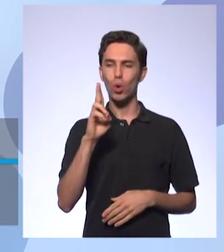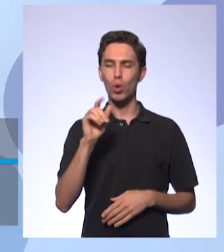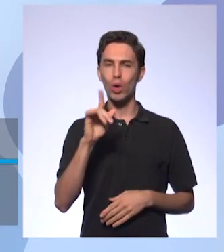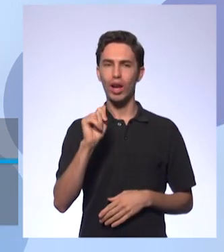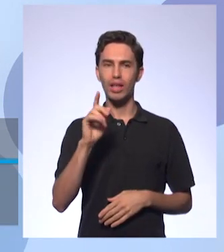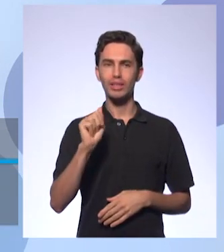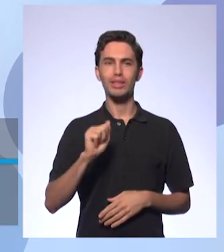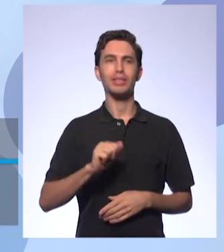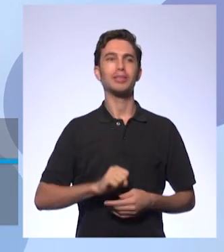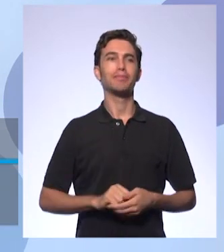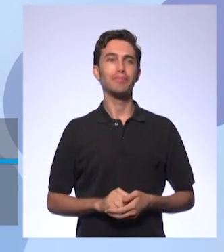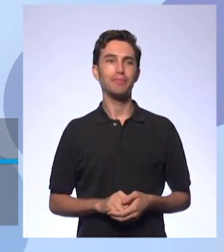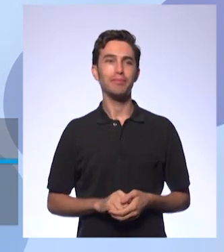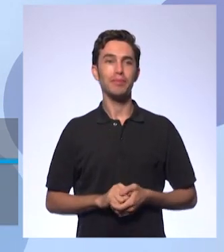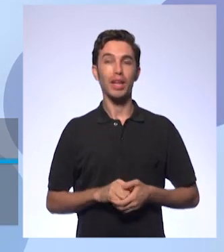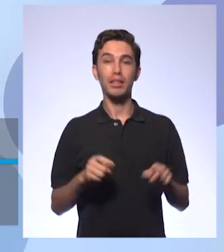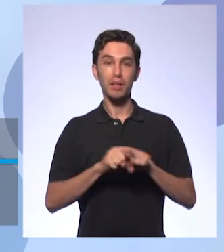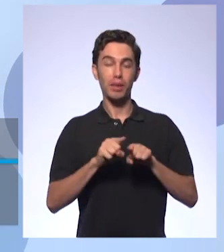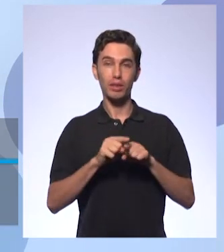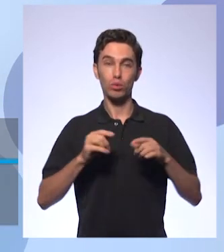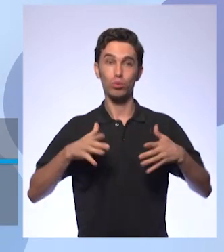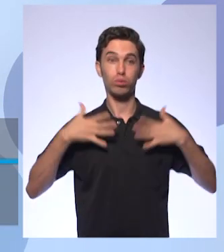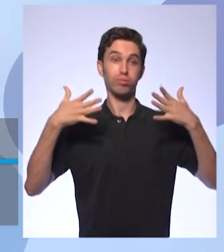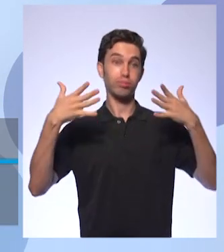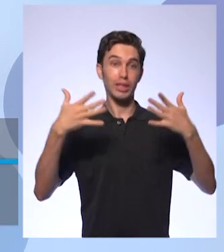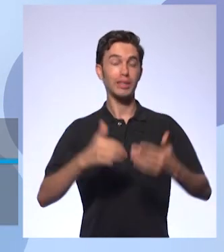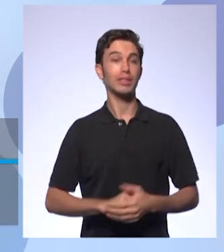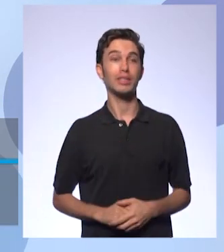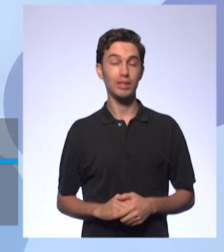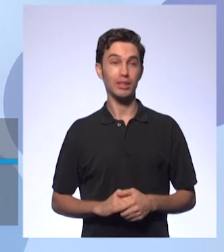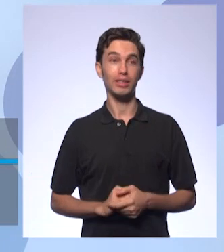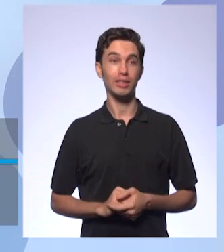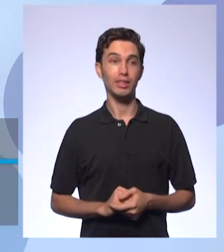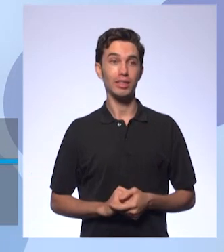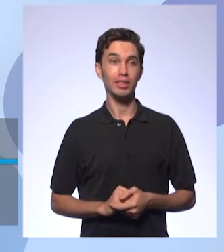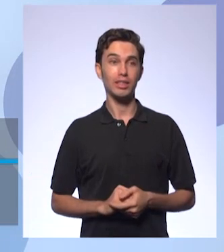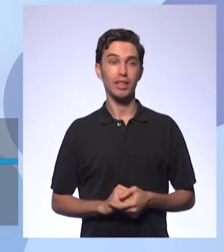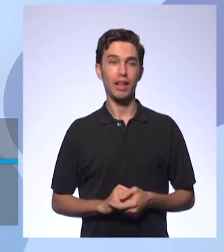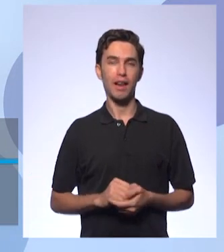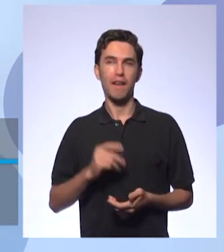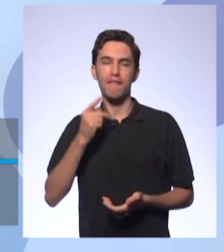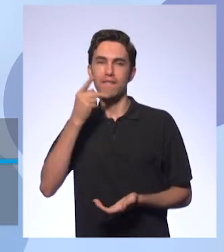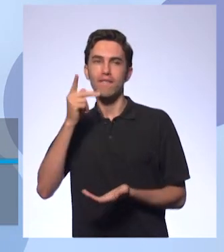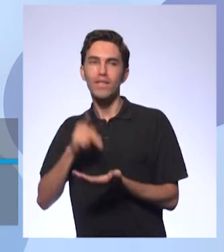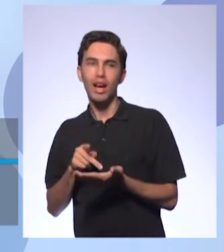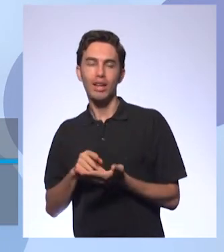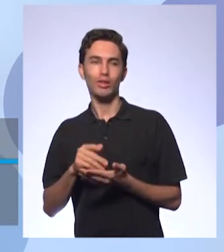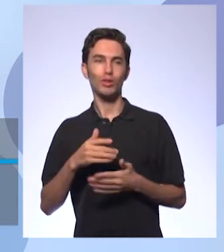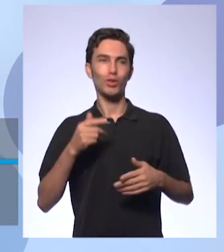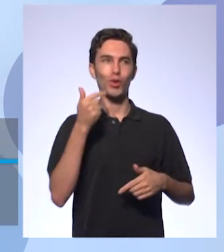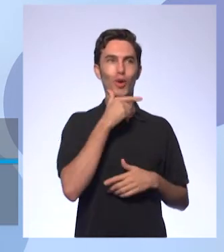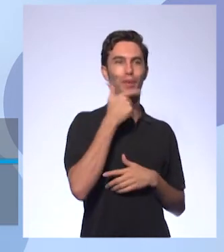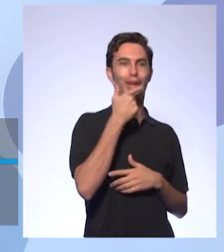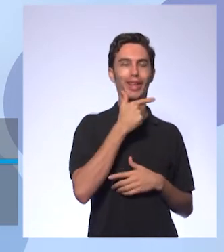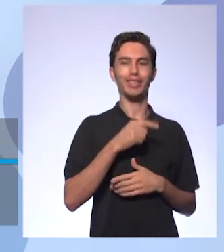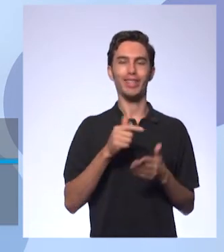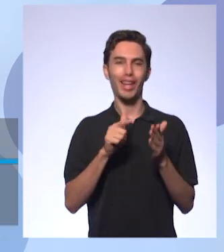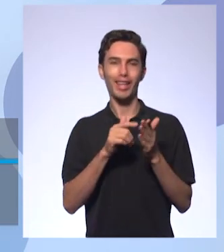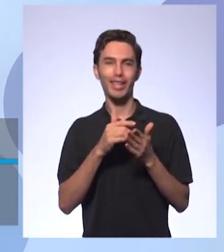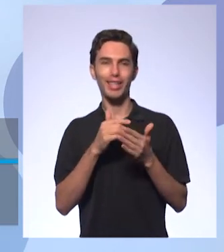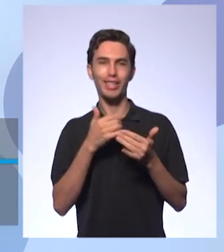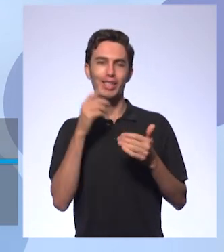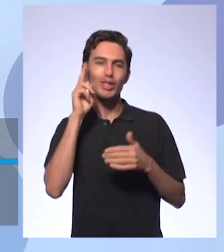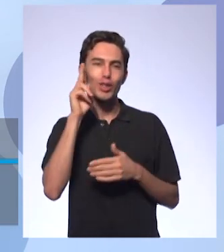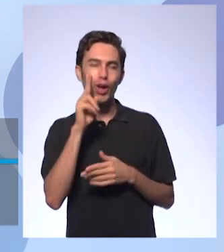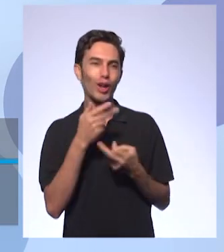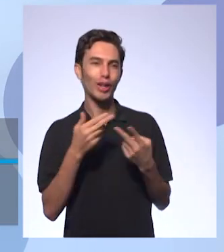olha. Suspense, é o que diz a Joyce, sobre fatos, comédia, história, notícias,